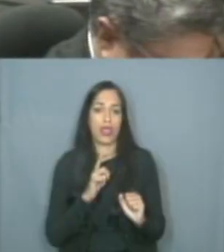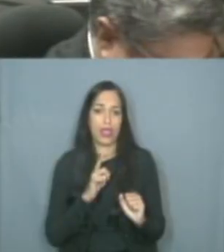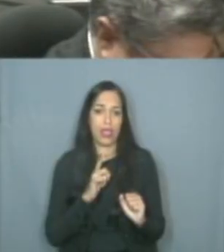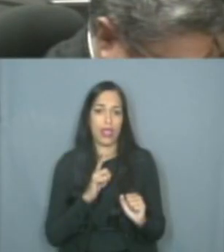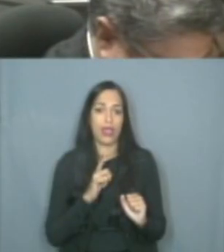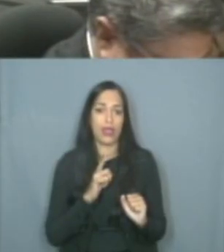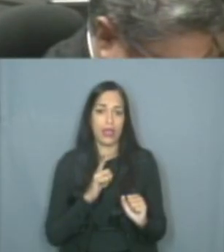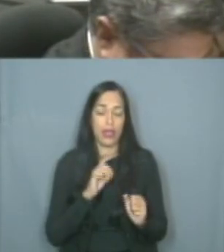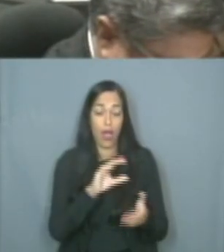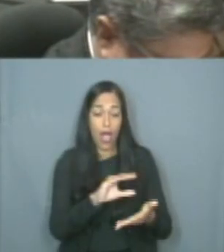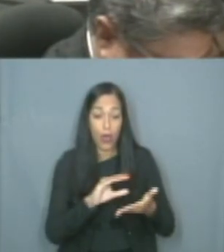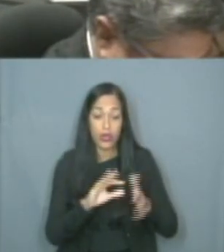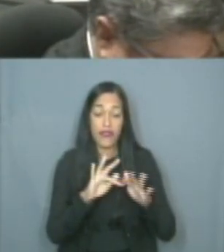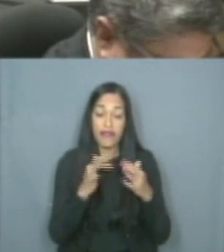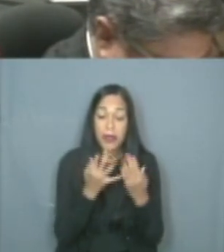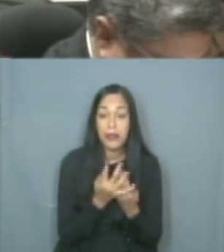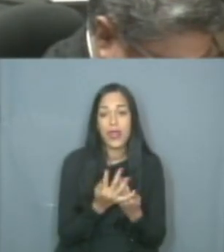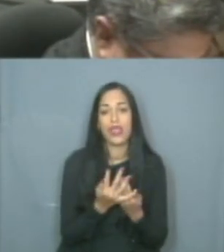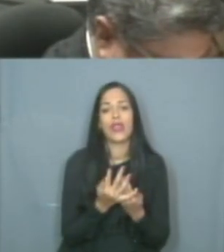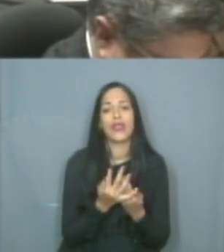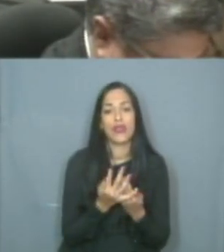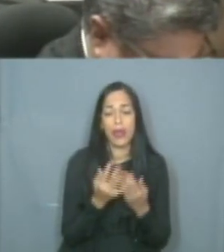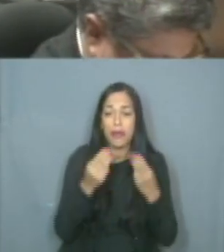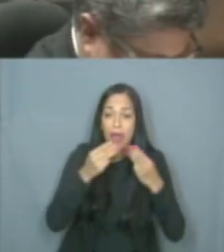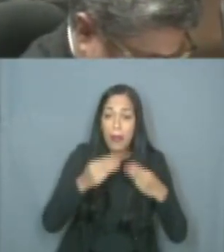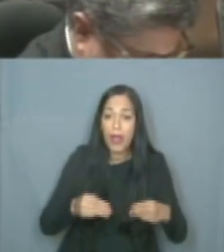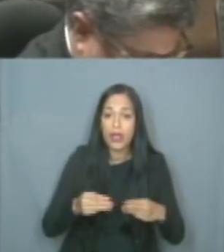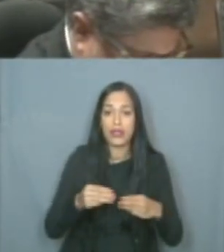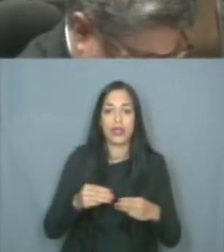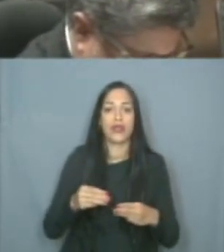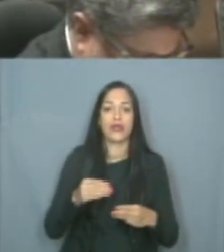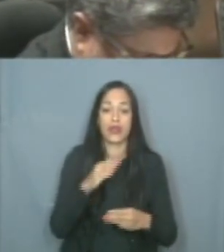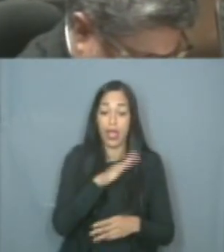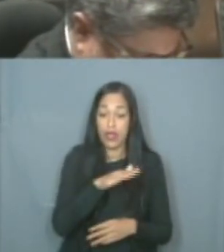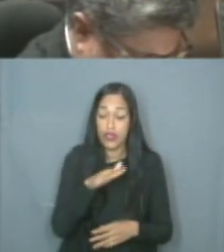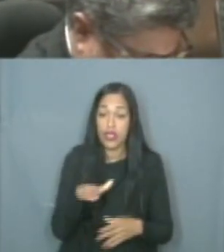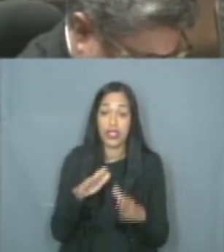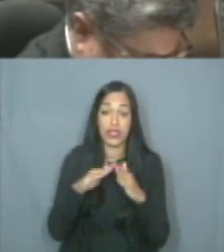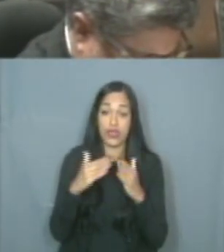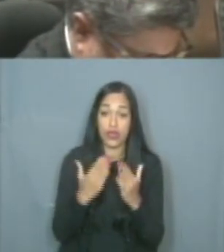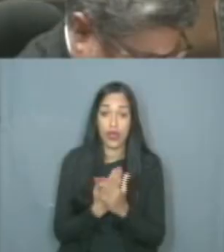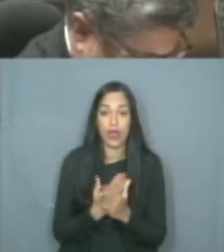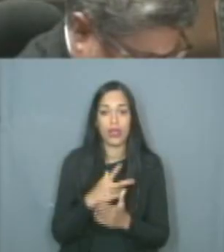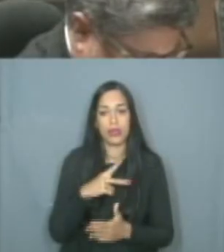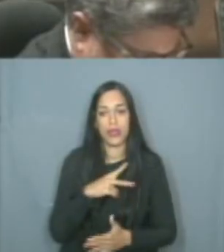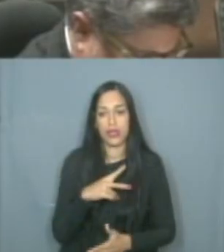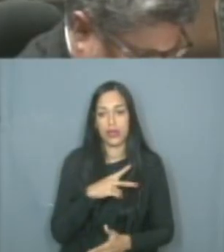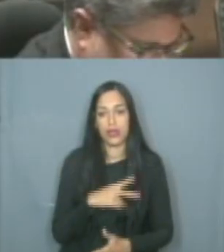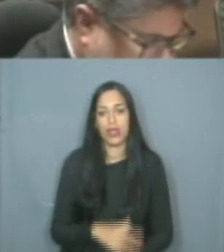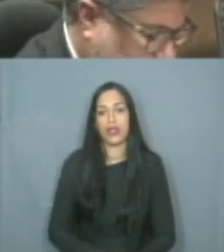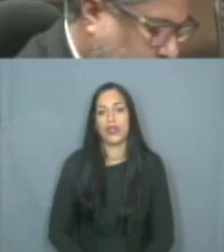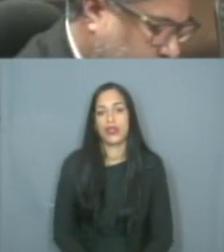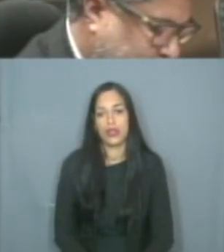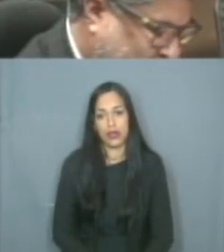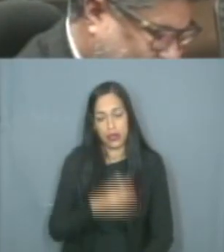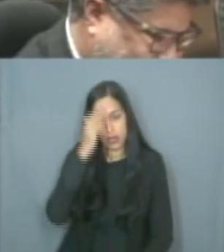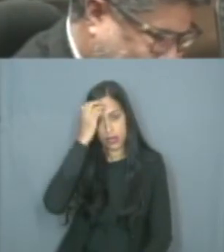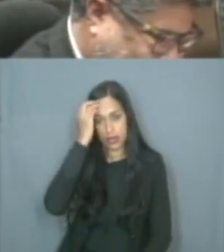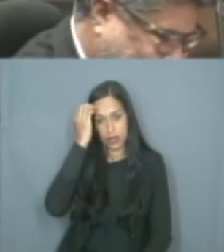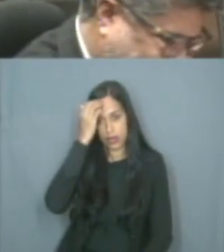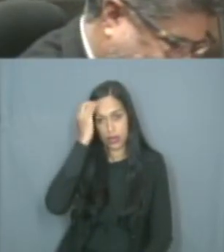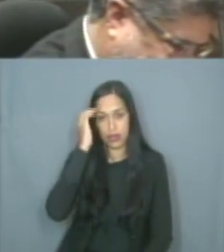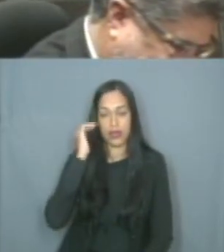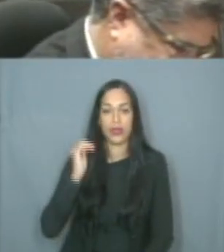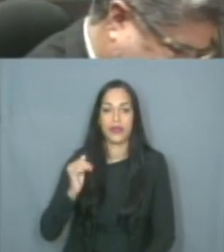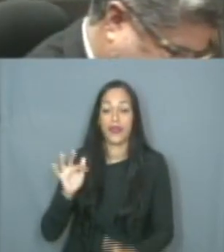que é destinado à sua família para poder matricular essas crianças em escolas particulares. Então, finalizo o